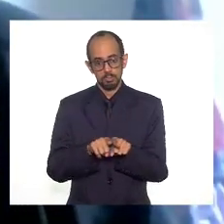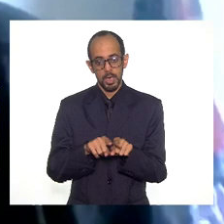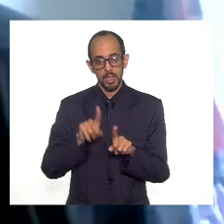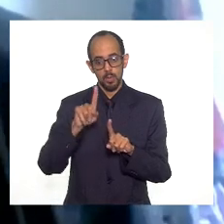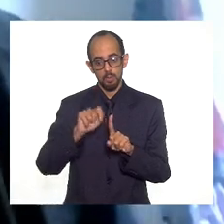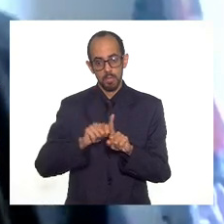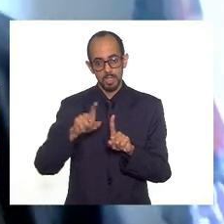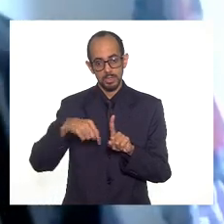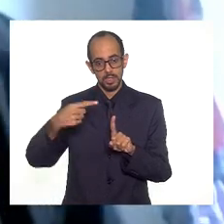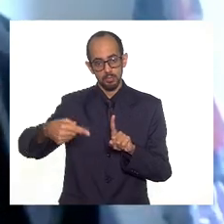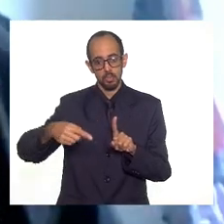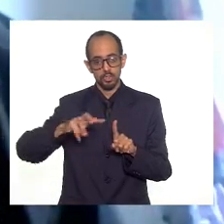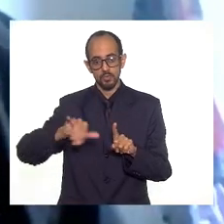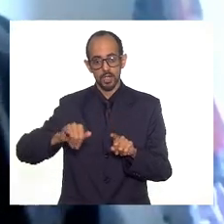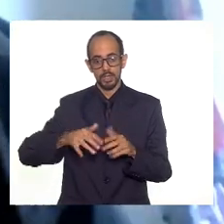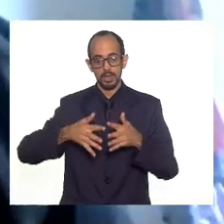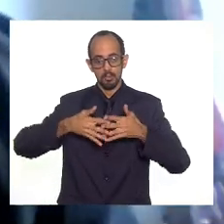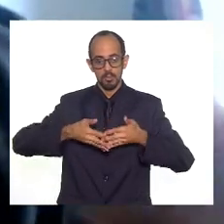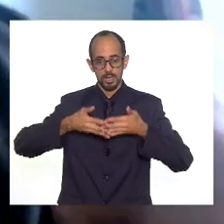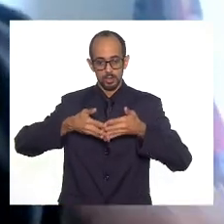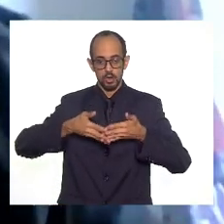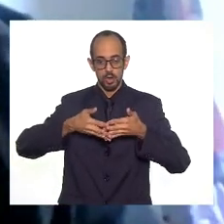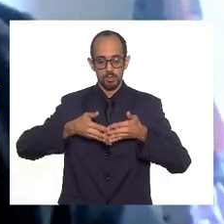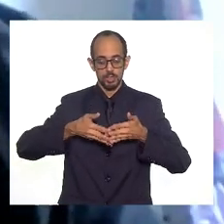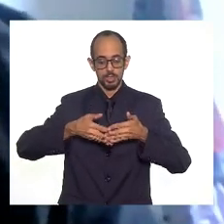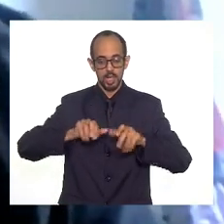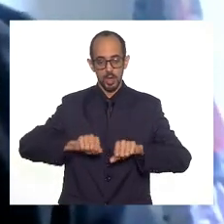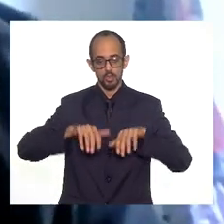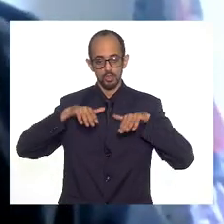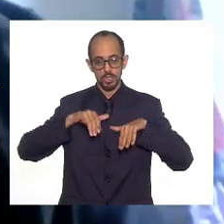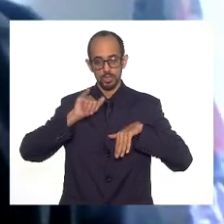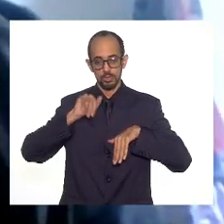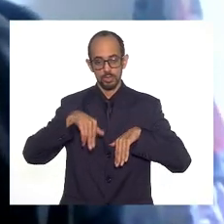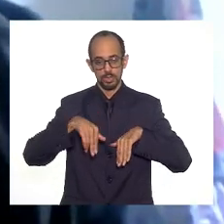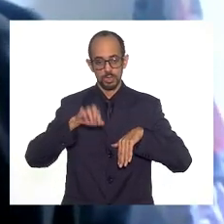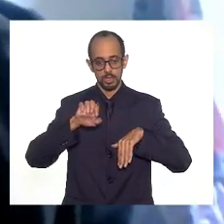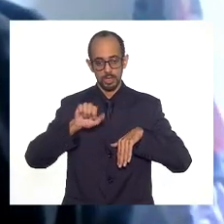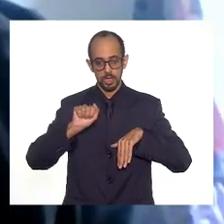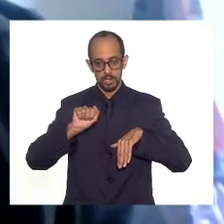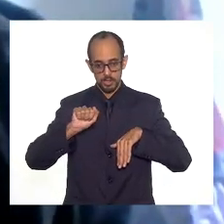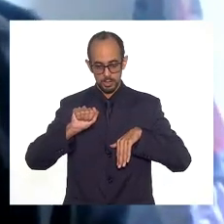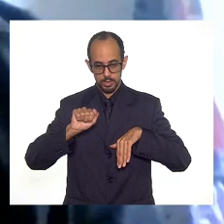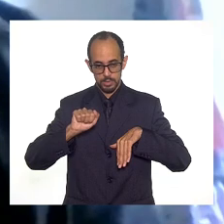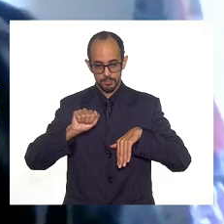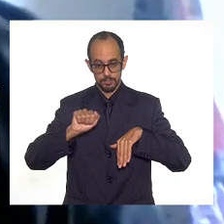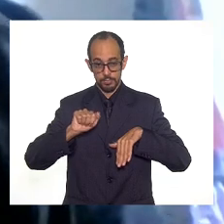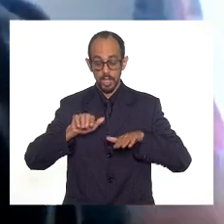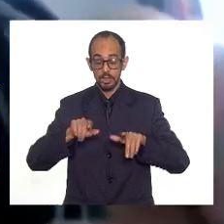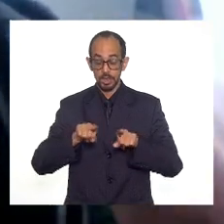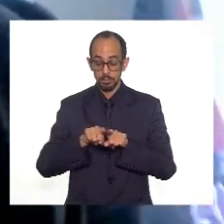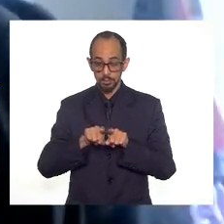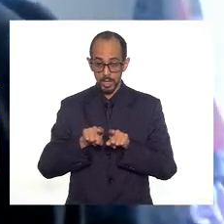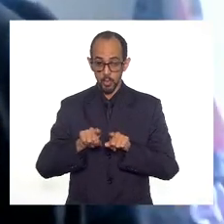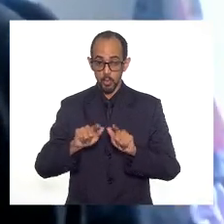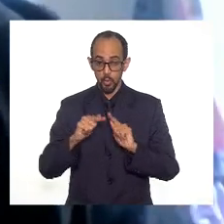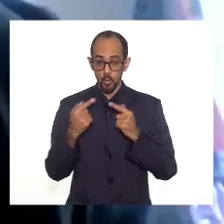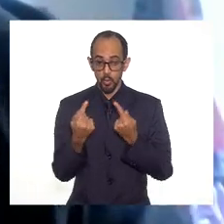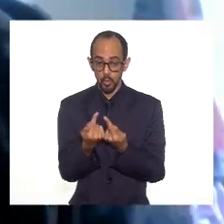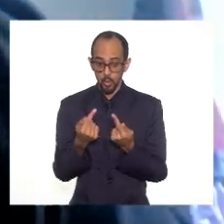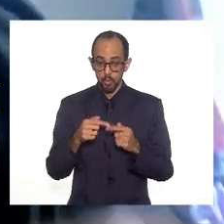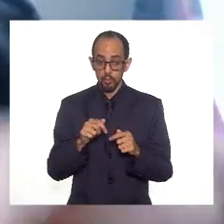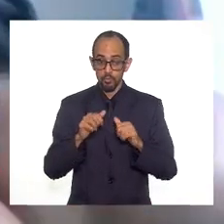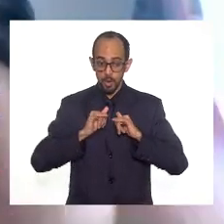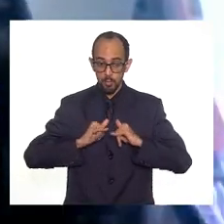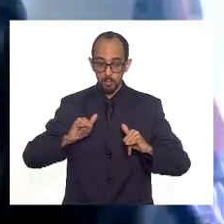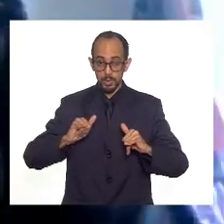depois em Petrópolis que o INEA já está organizando. Inclusive, o grupo de trabalho do INEA foi publicado em Diário